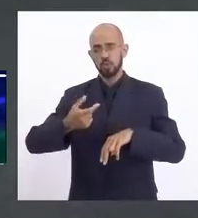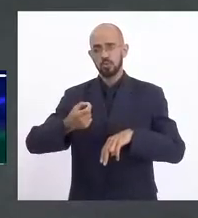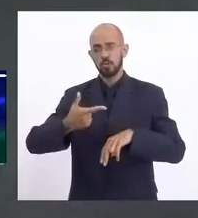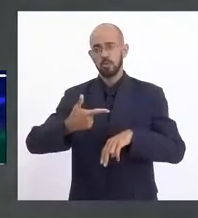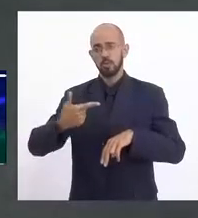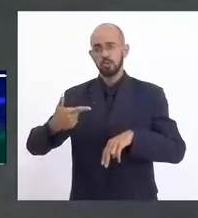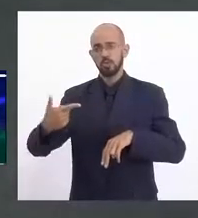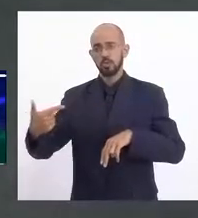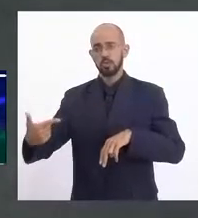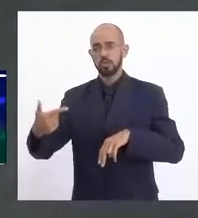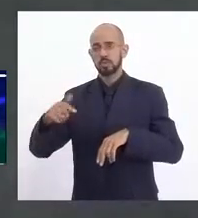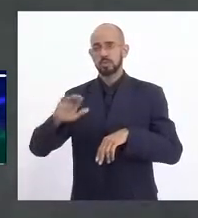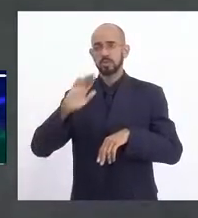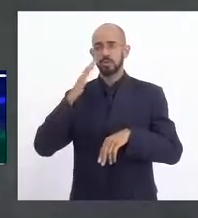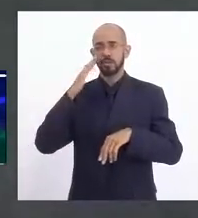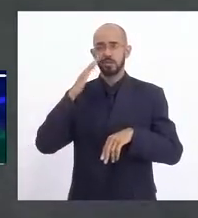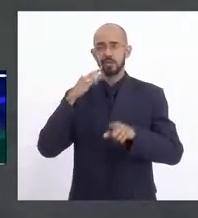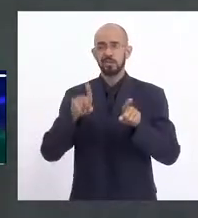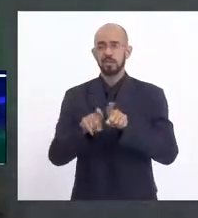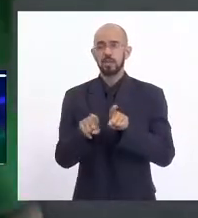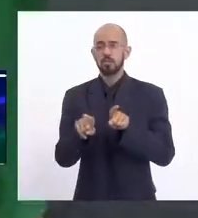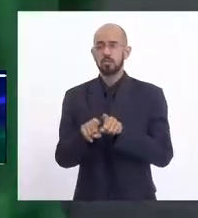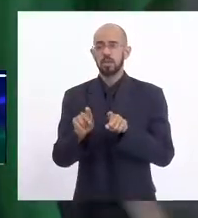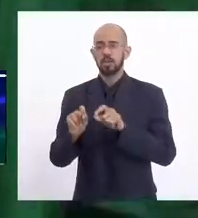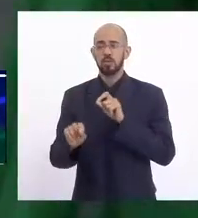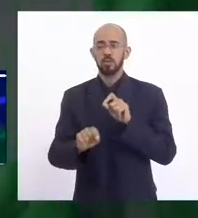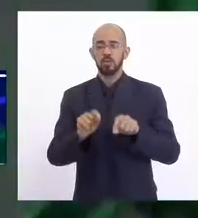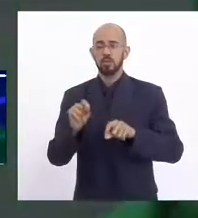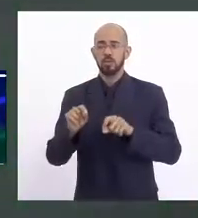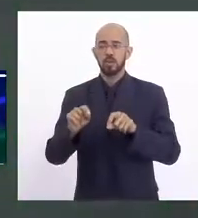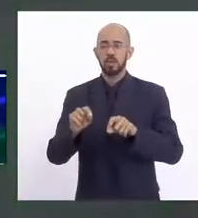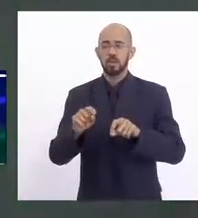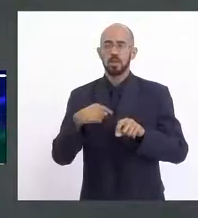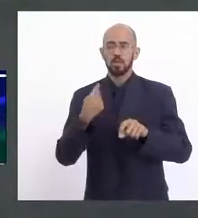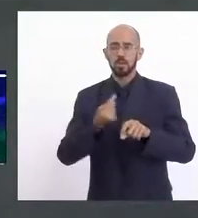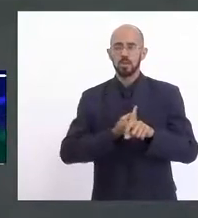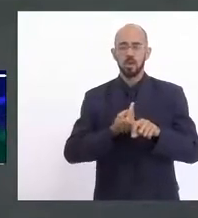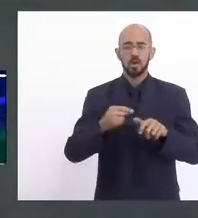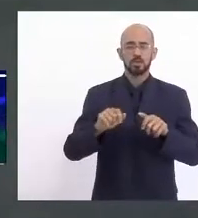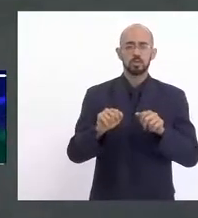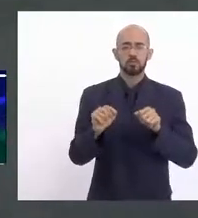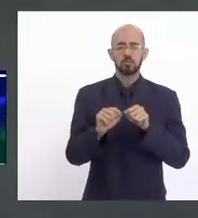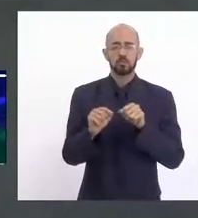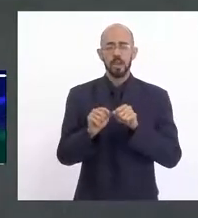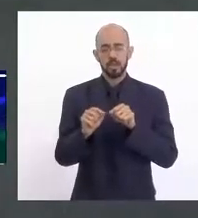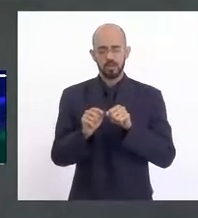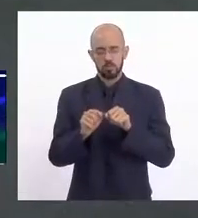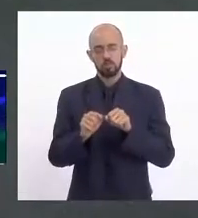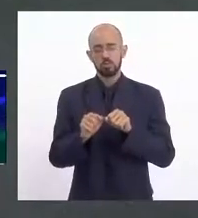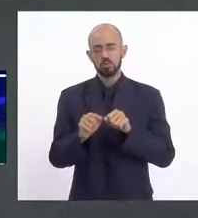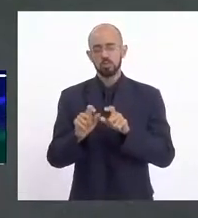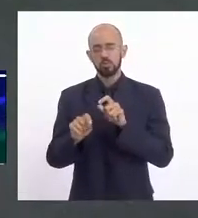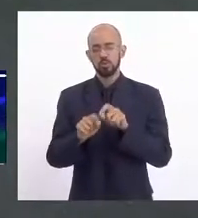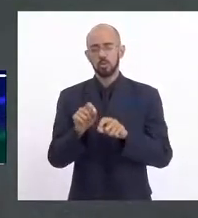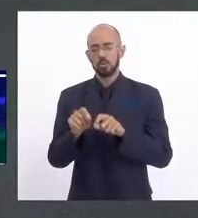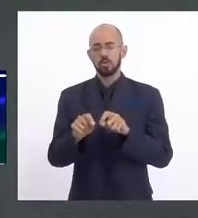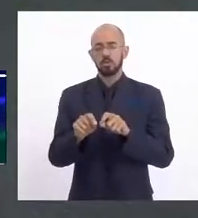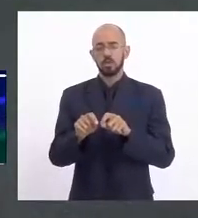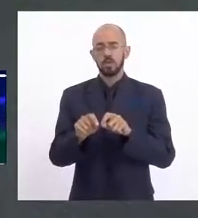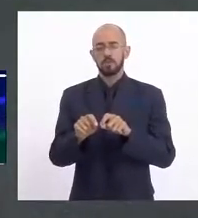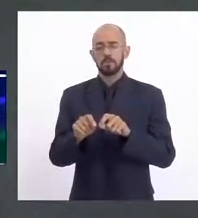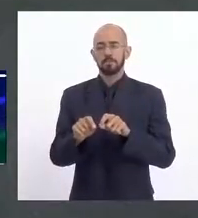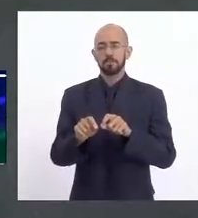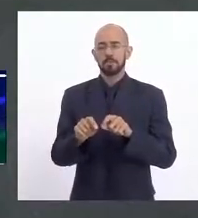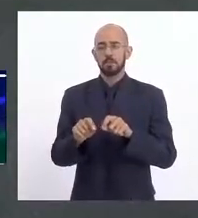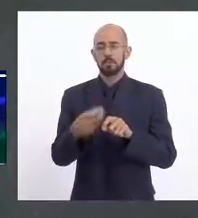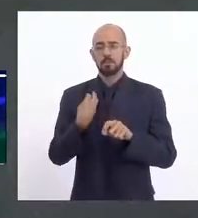2022, entendendo também, senhora Presidenta, que nós faremos questão de fazer parte de uma